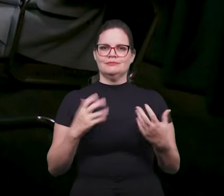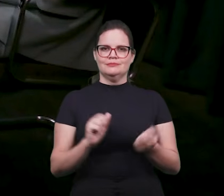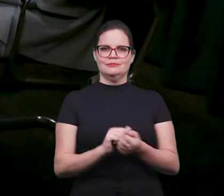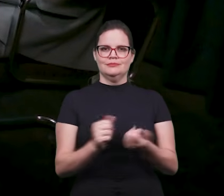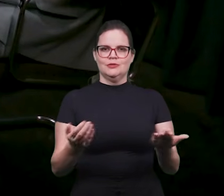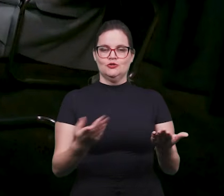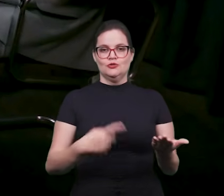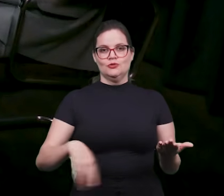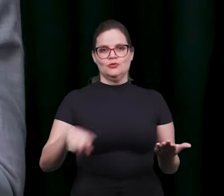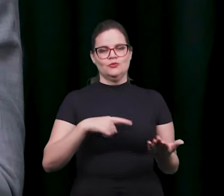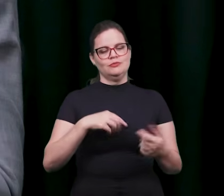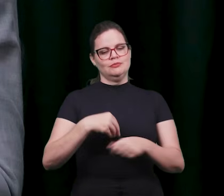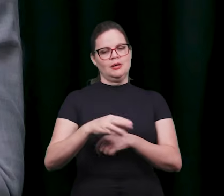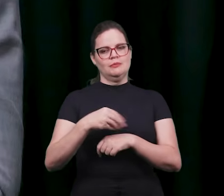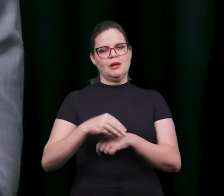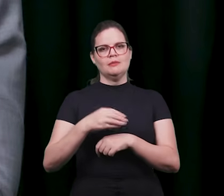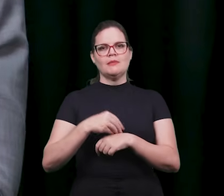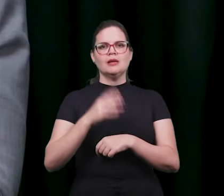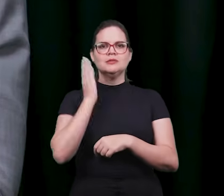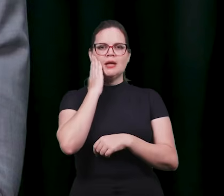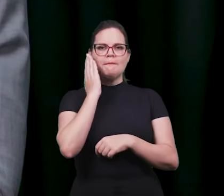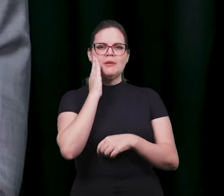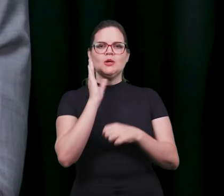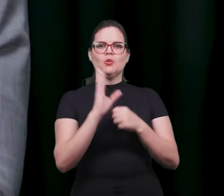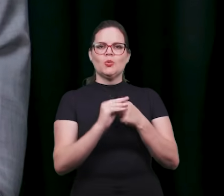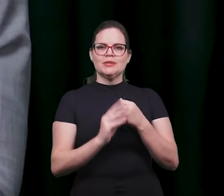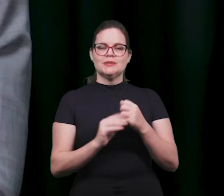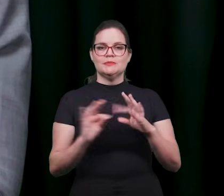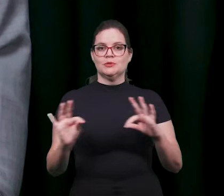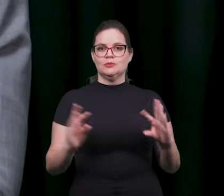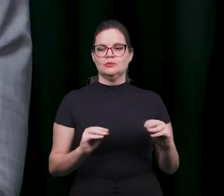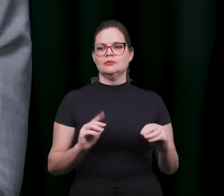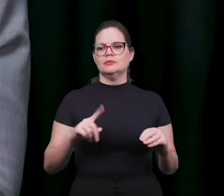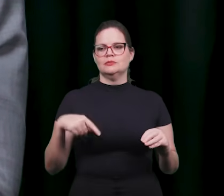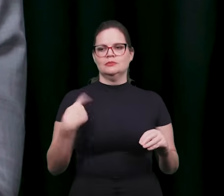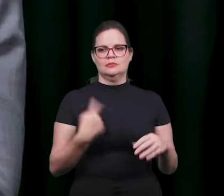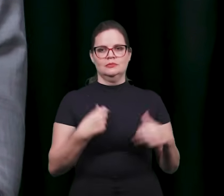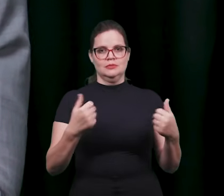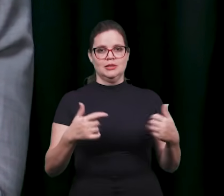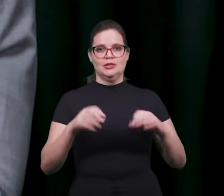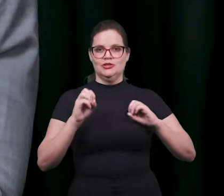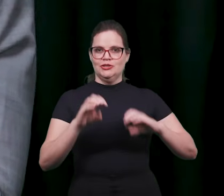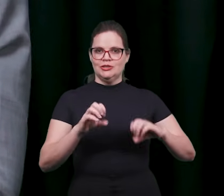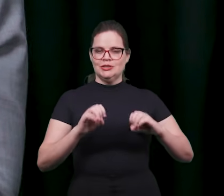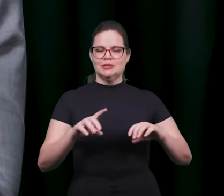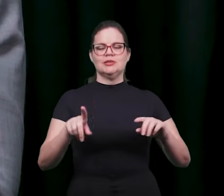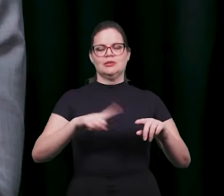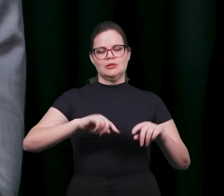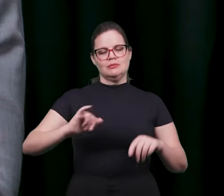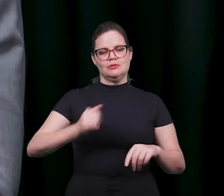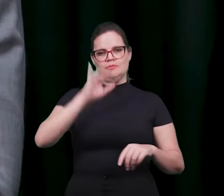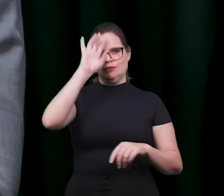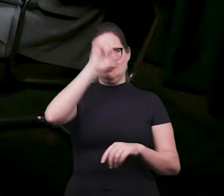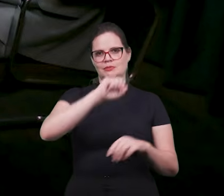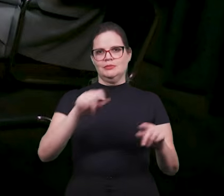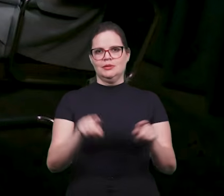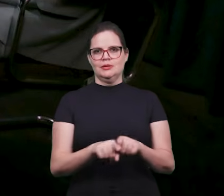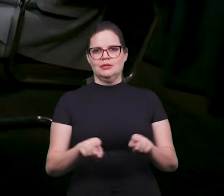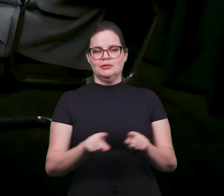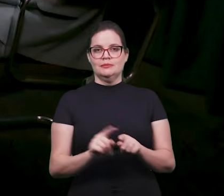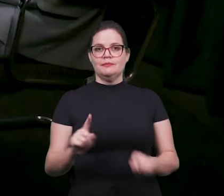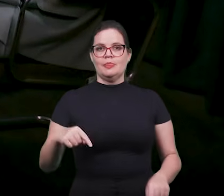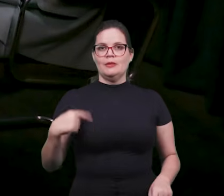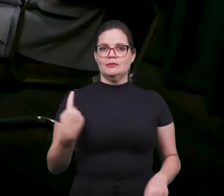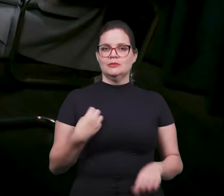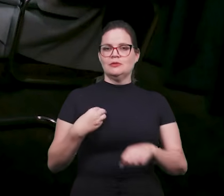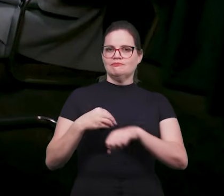aqui compartilhando conhecimento. Eu sempre falo que quando nós ensinamos, nós aprendemos. Exatamente, também. é isso mesmo. Então,